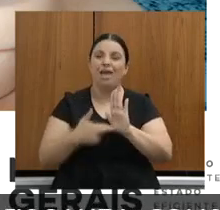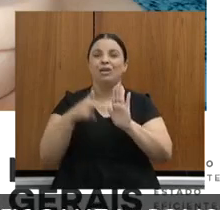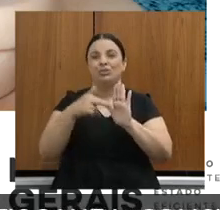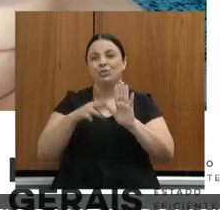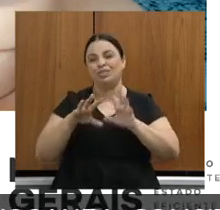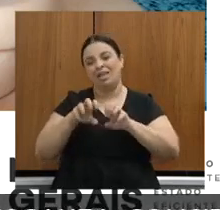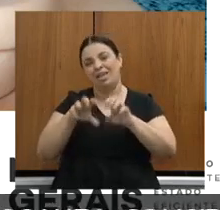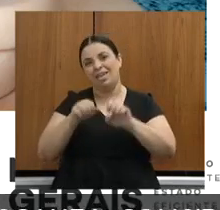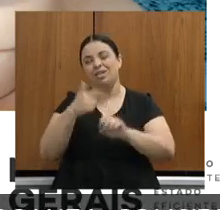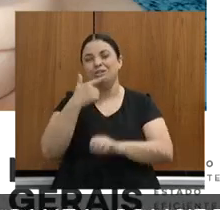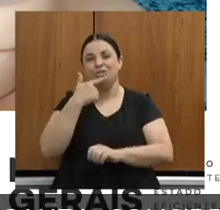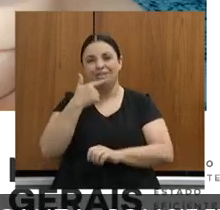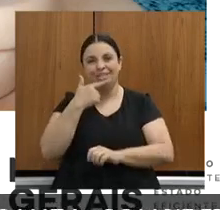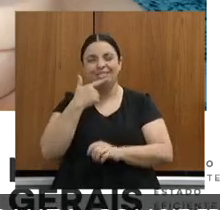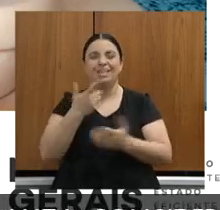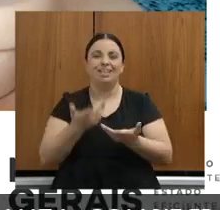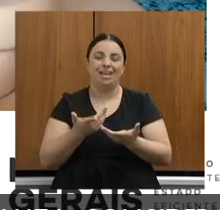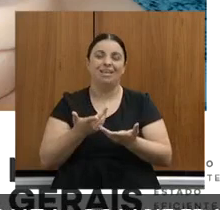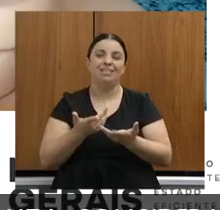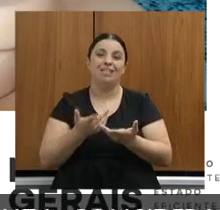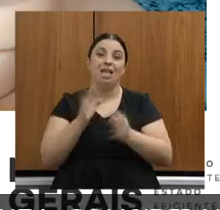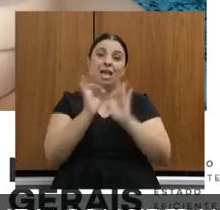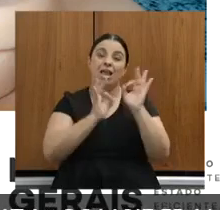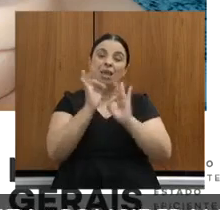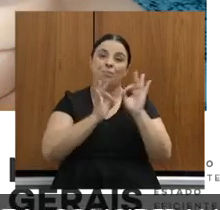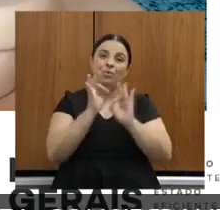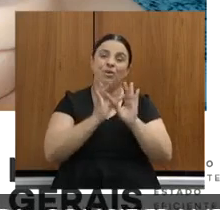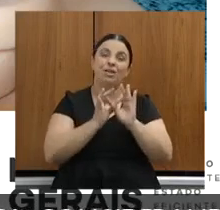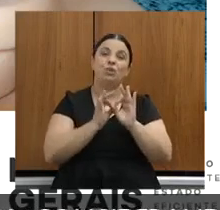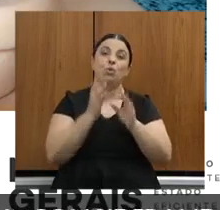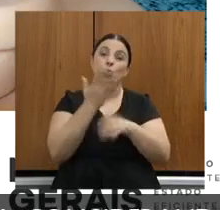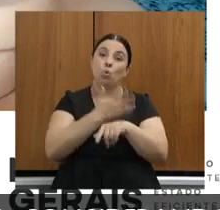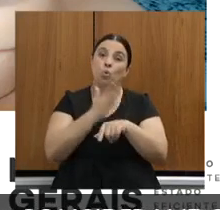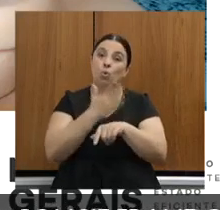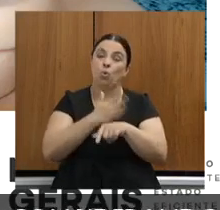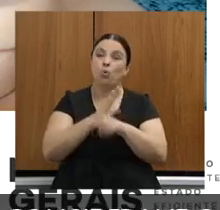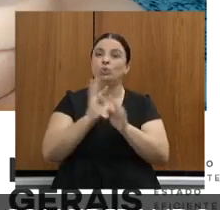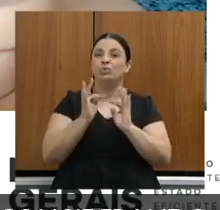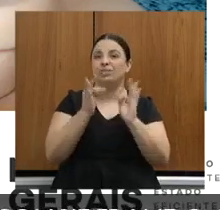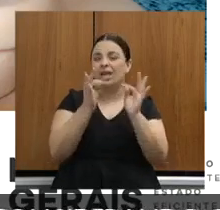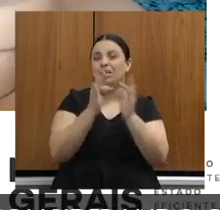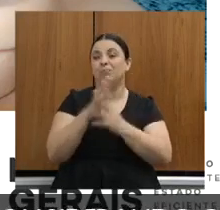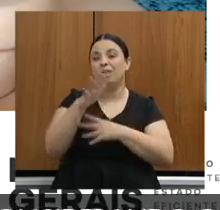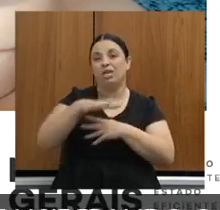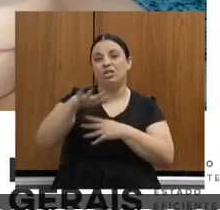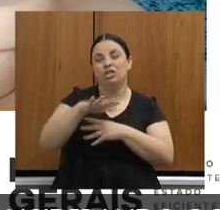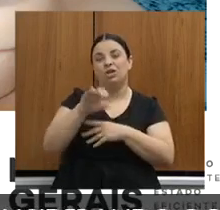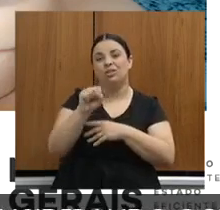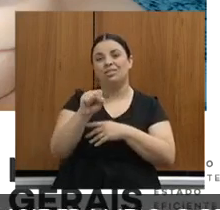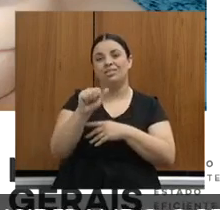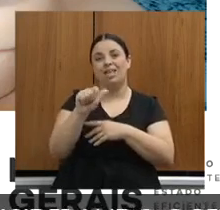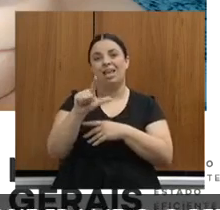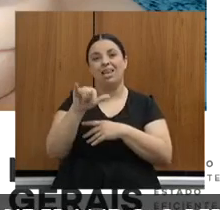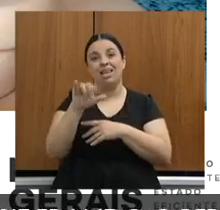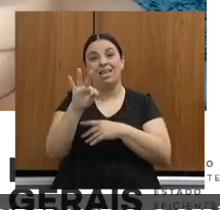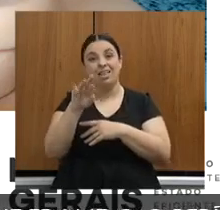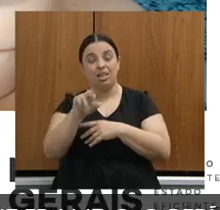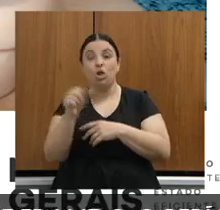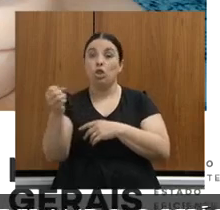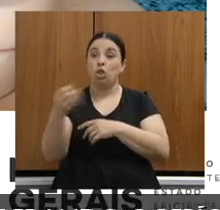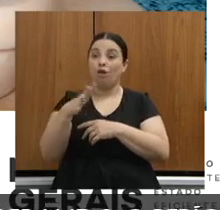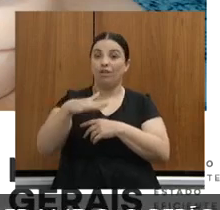elaborando quatro estudos técnicos para a Serra da região do Salitre uma nova região de Oliveira que está sendo buscada